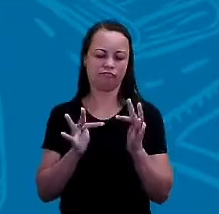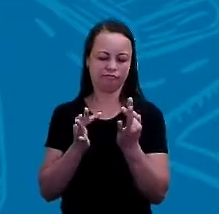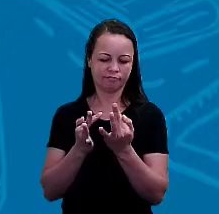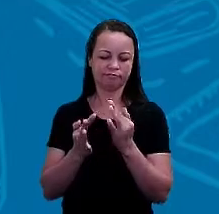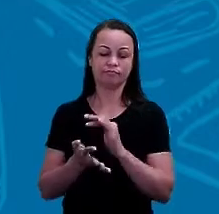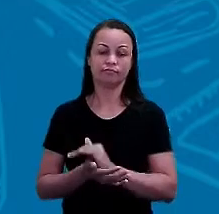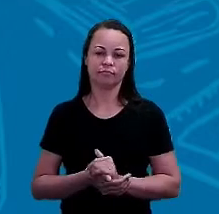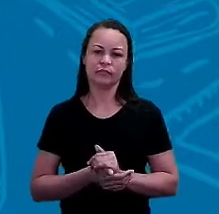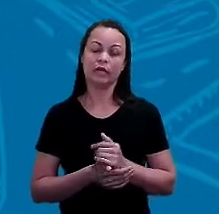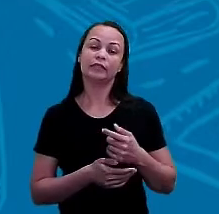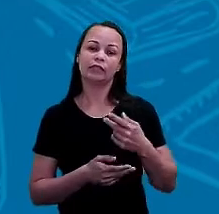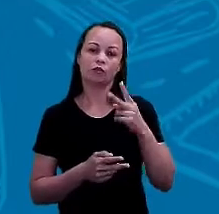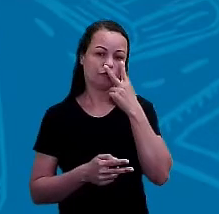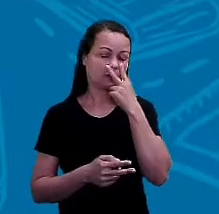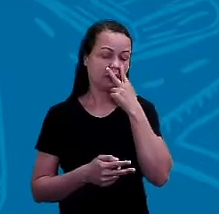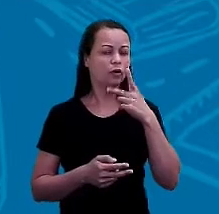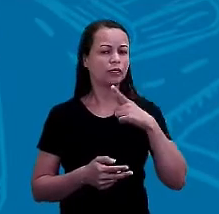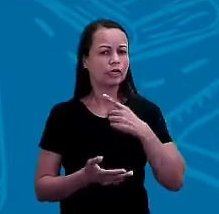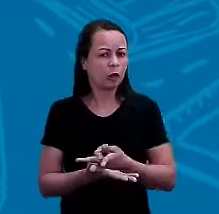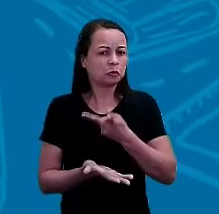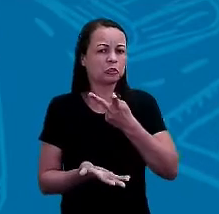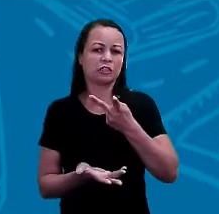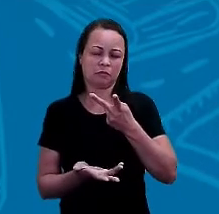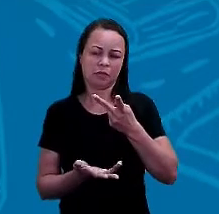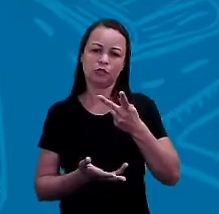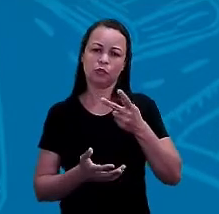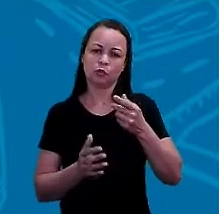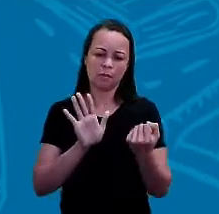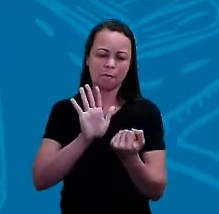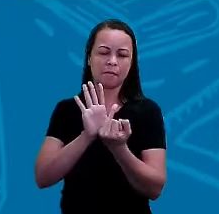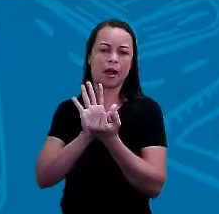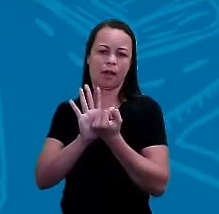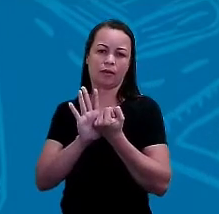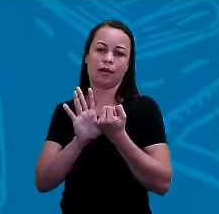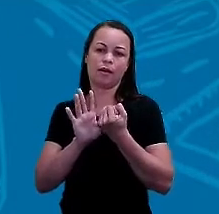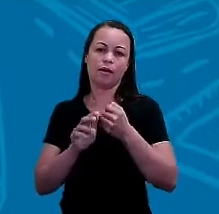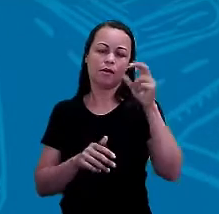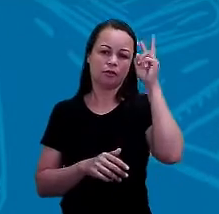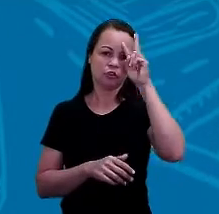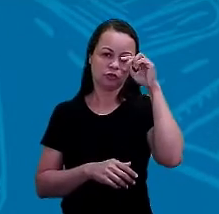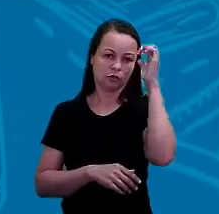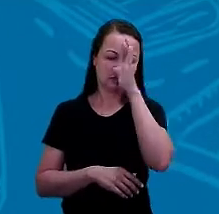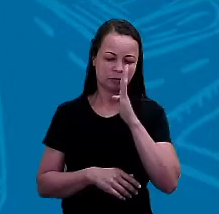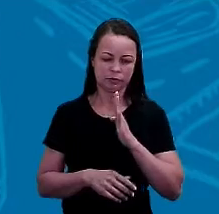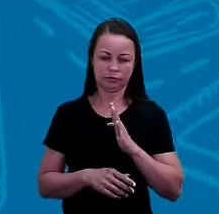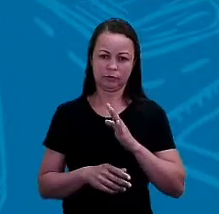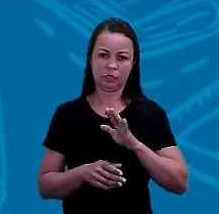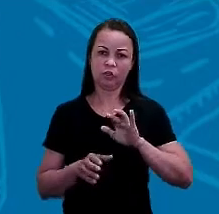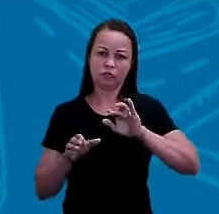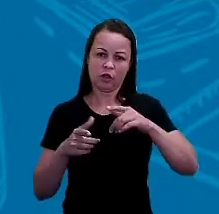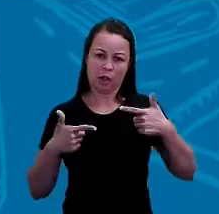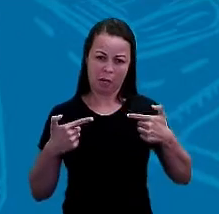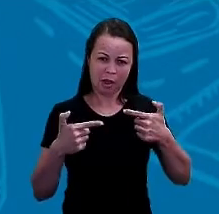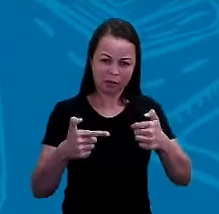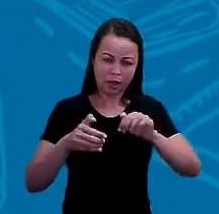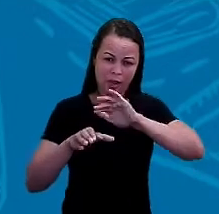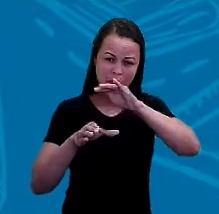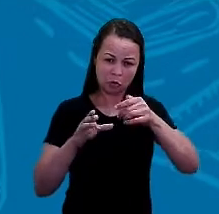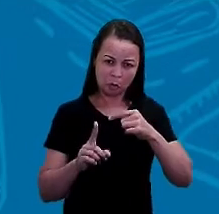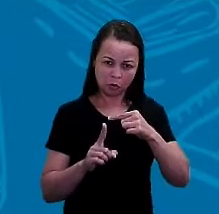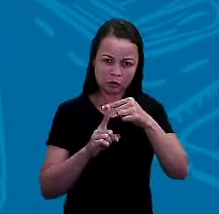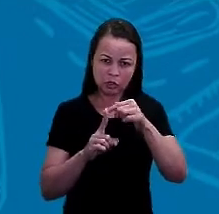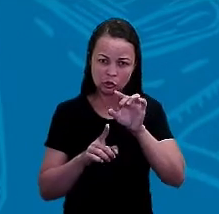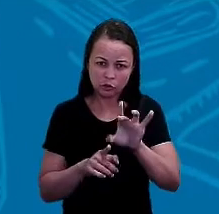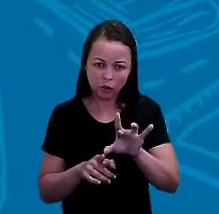muitos acontecimentos que marcam a história do Brasil. Não só foi a Batalha dos Montes das Tabocas, mas vocês